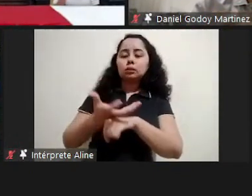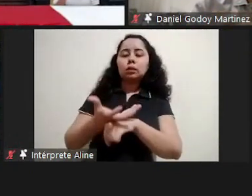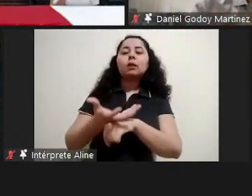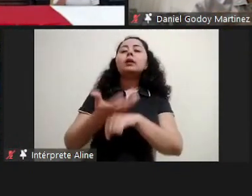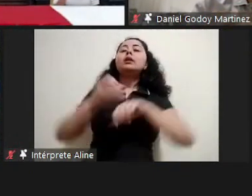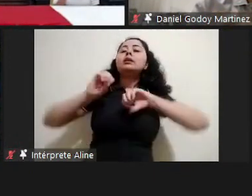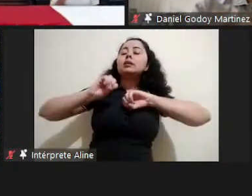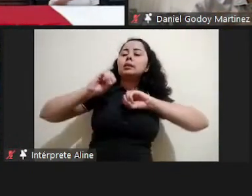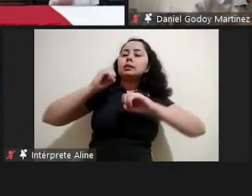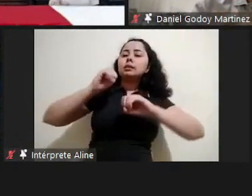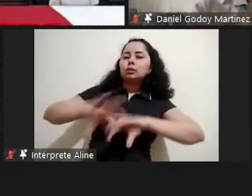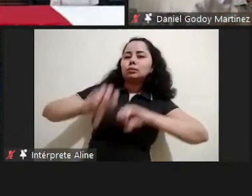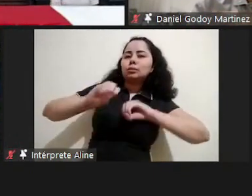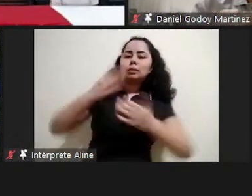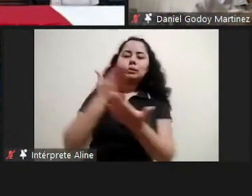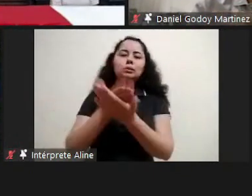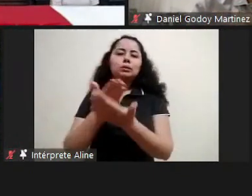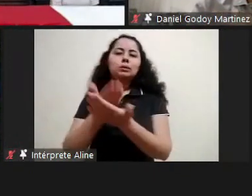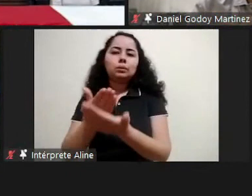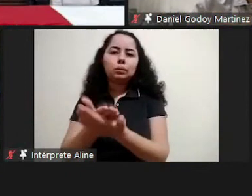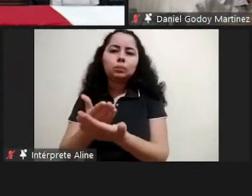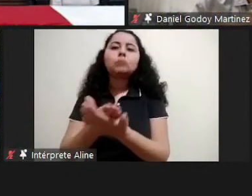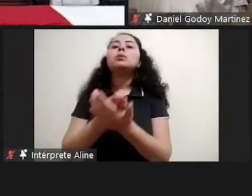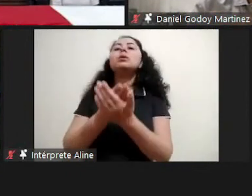para todos os cursos da UFJF.